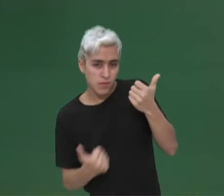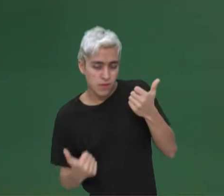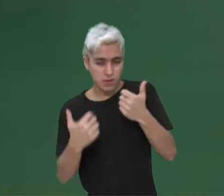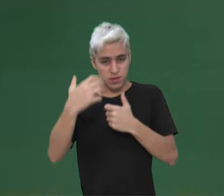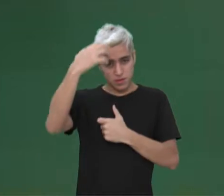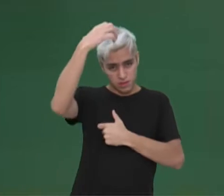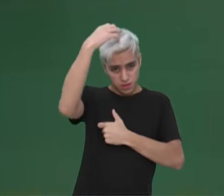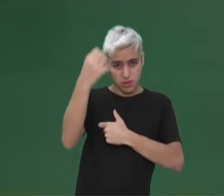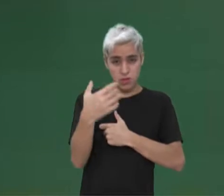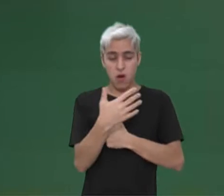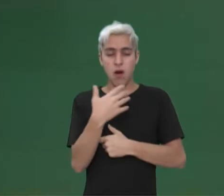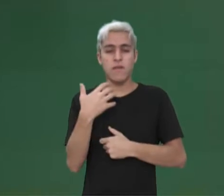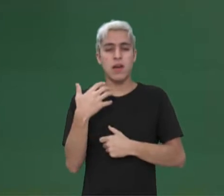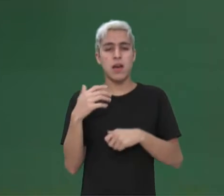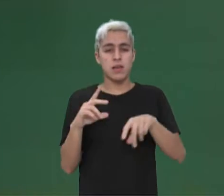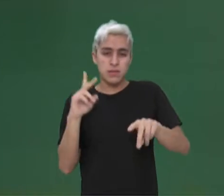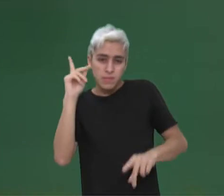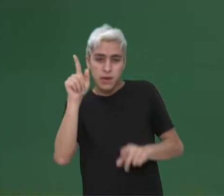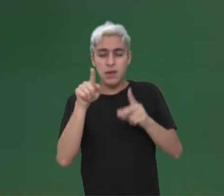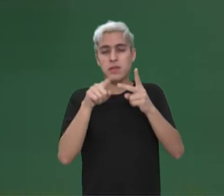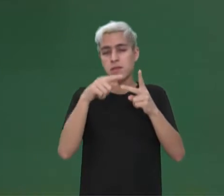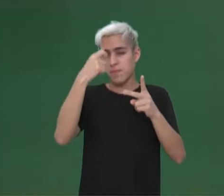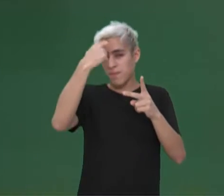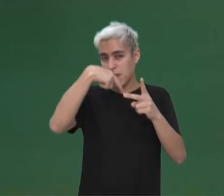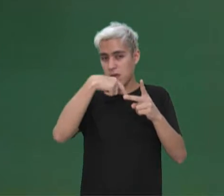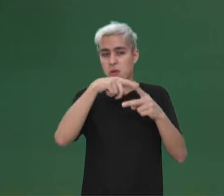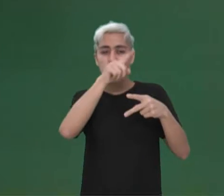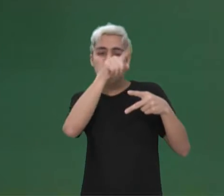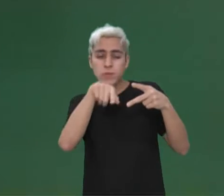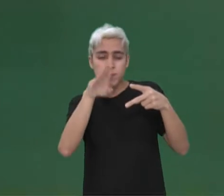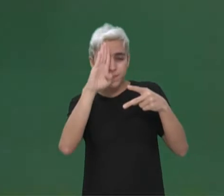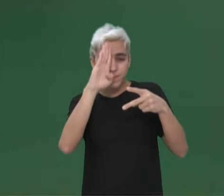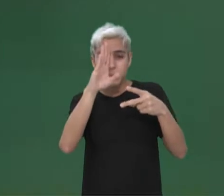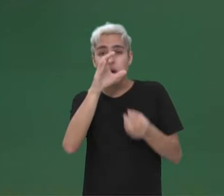Espanha e do Peru foram os 2 primeiros a serem